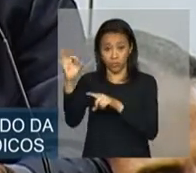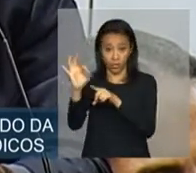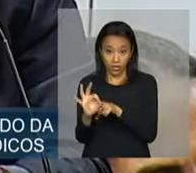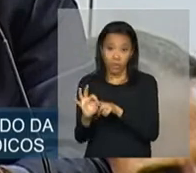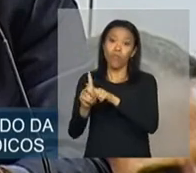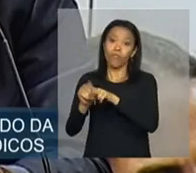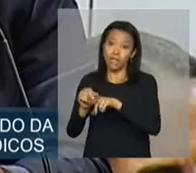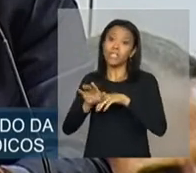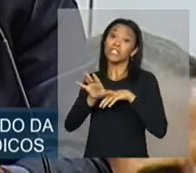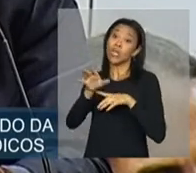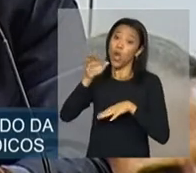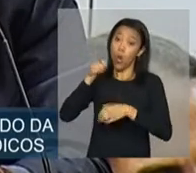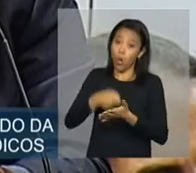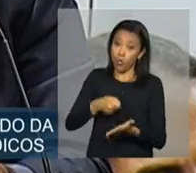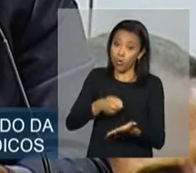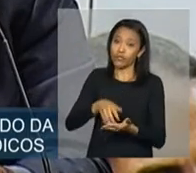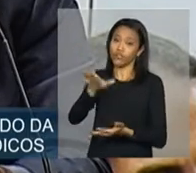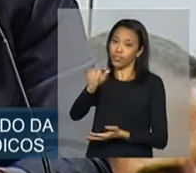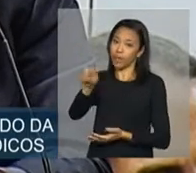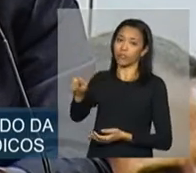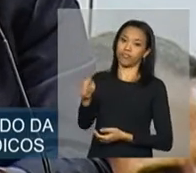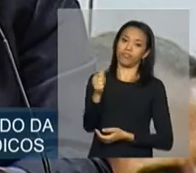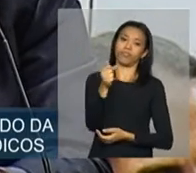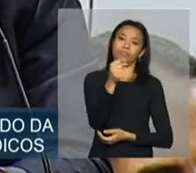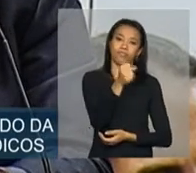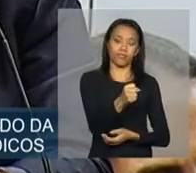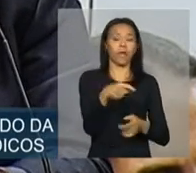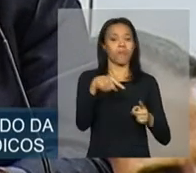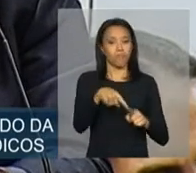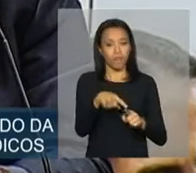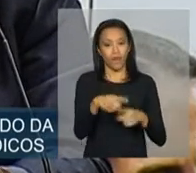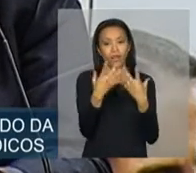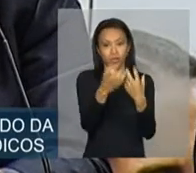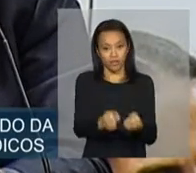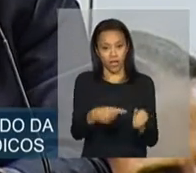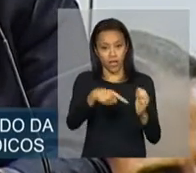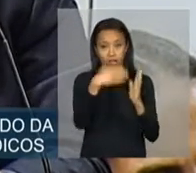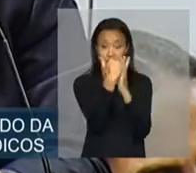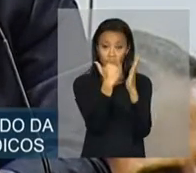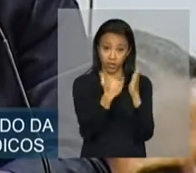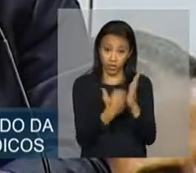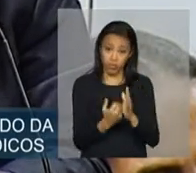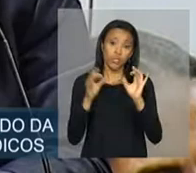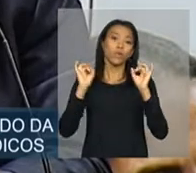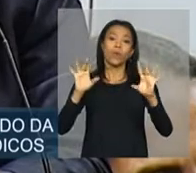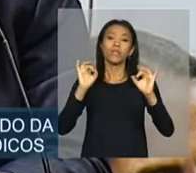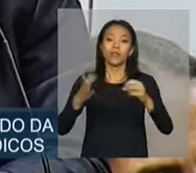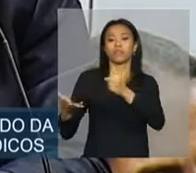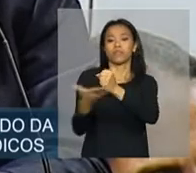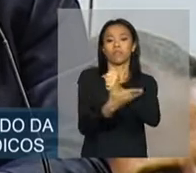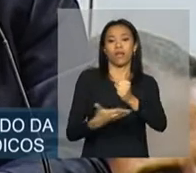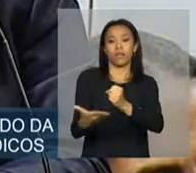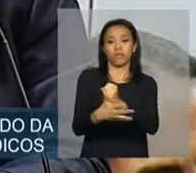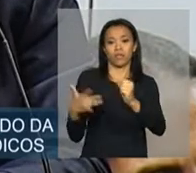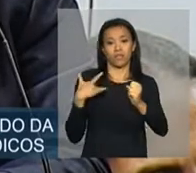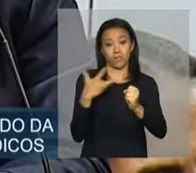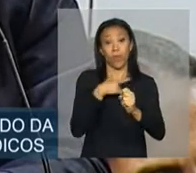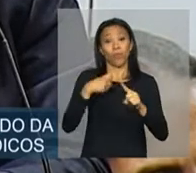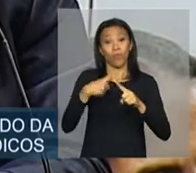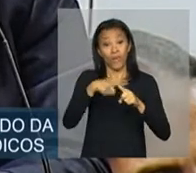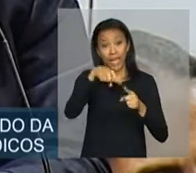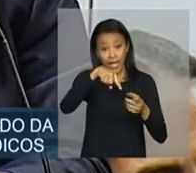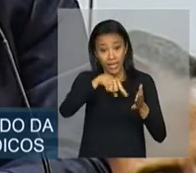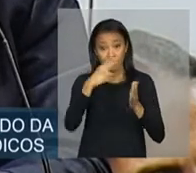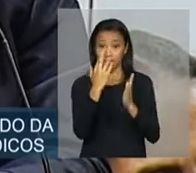serão convocados para aderir ao programa de requalificação de unidade básica de saúde porque isso consta no edital